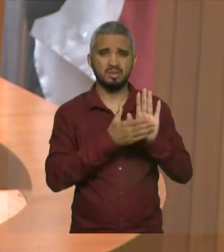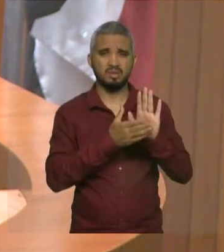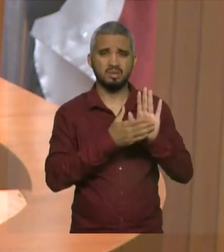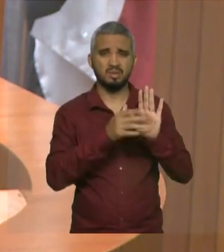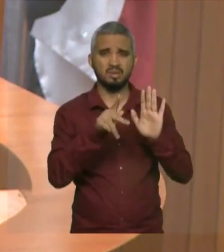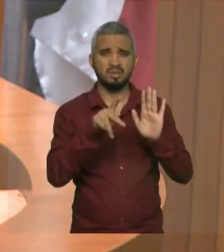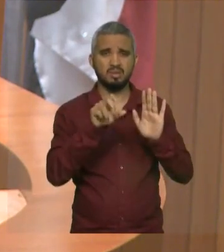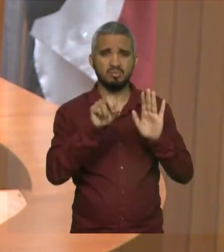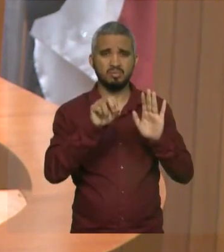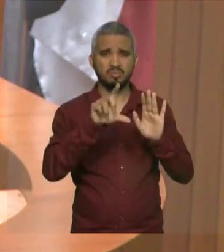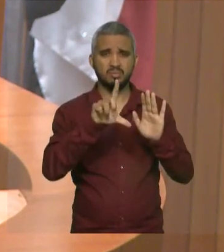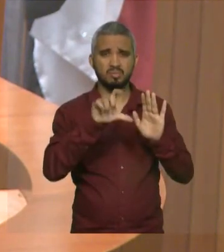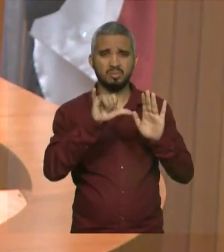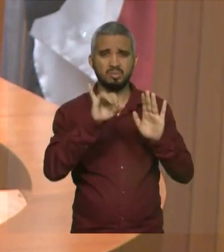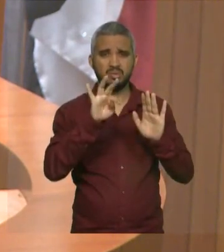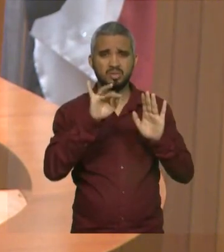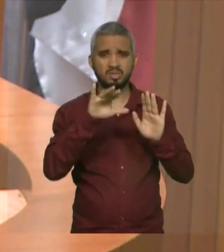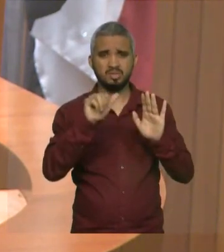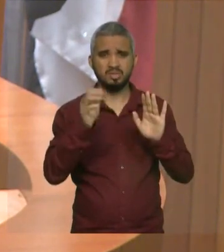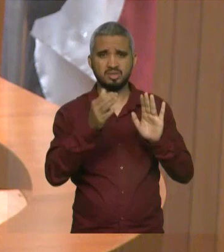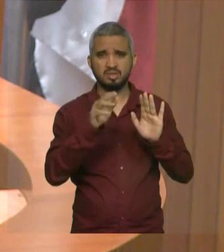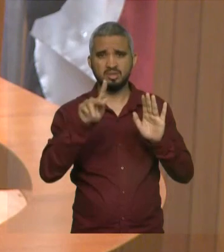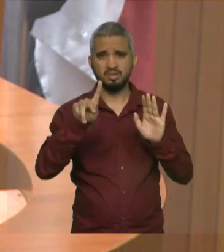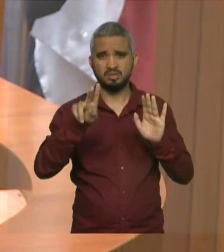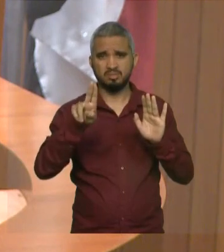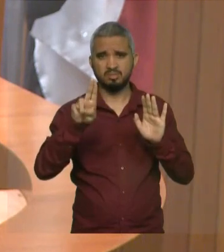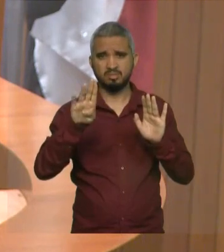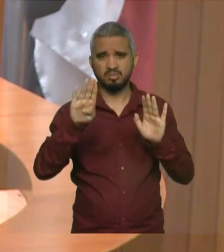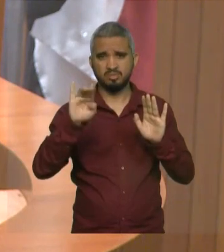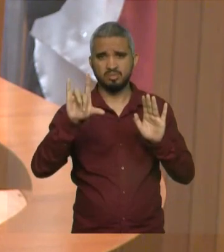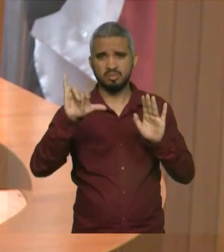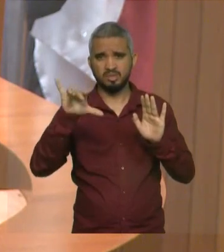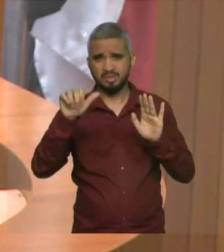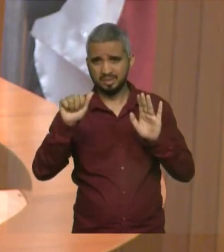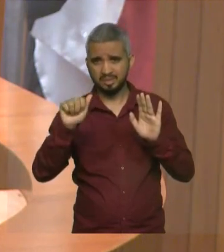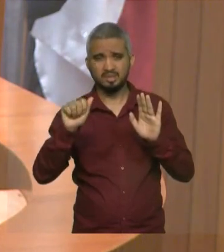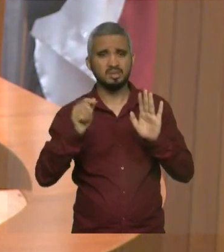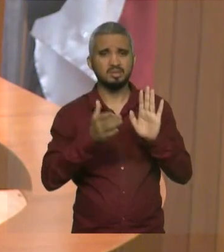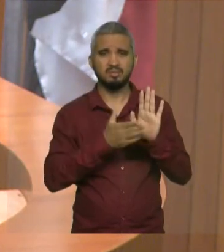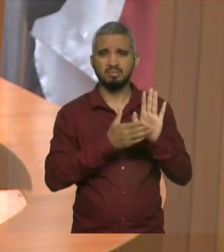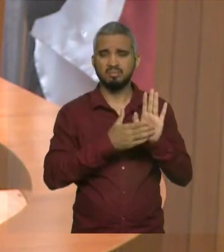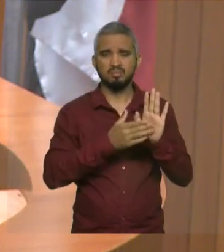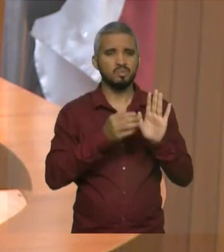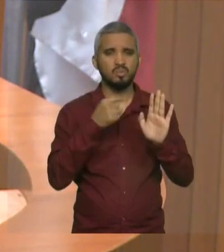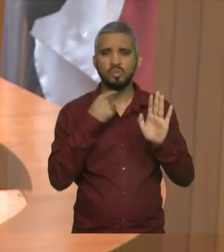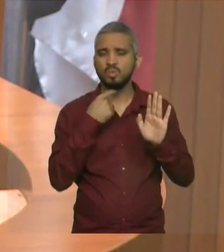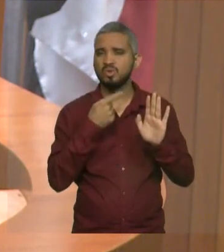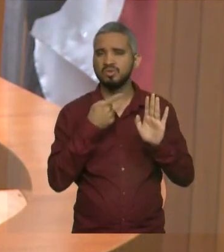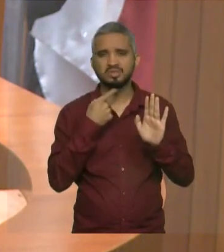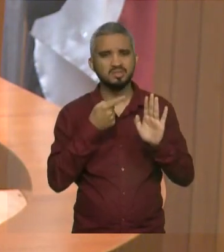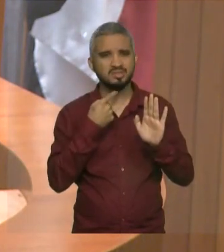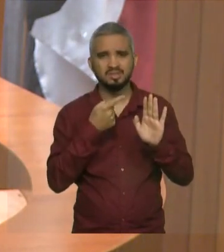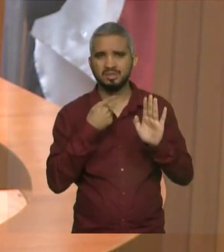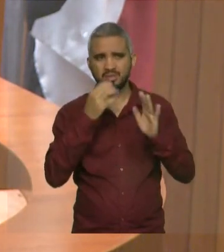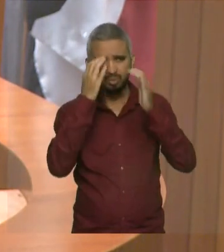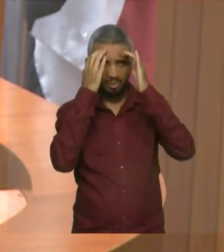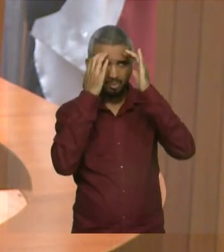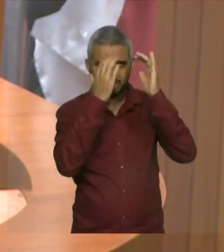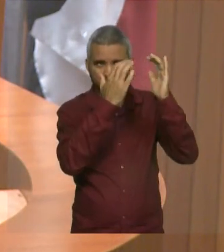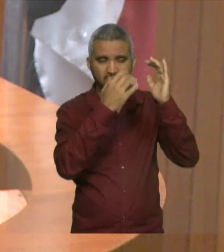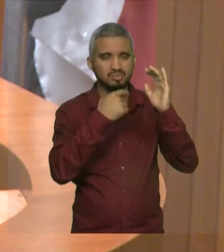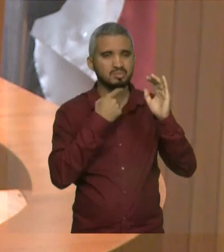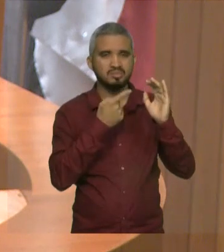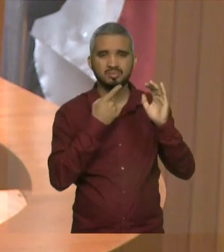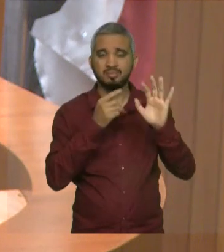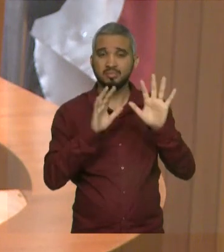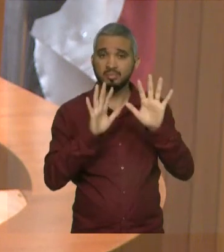nível estadual e a nível municipal, que você não consegue desenvolvê-las. Mas para isso, nós temos